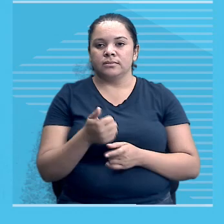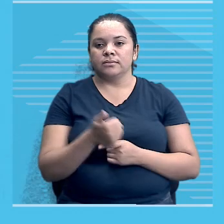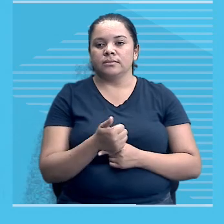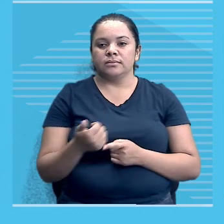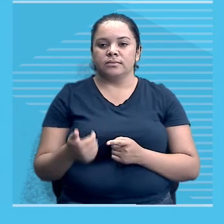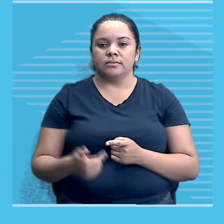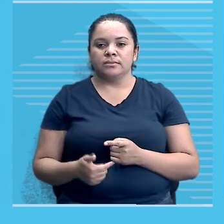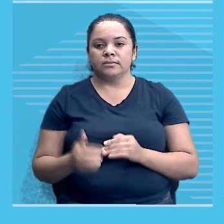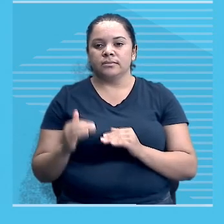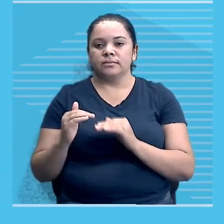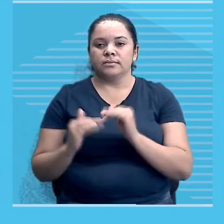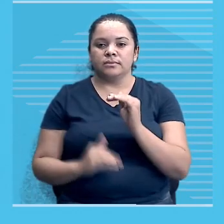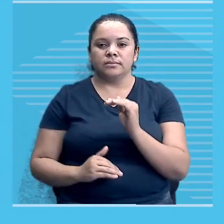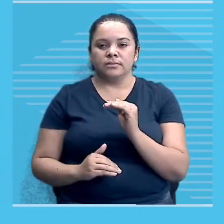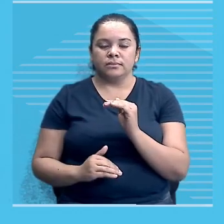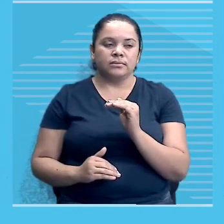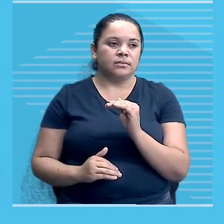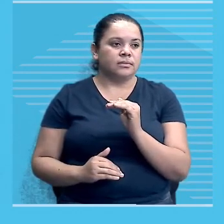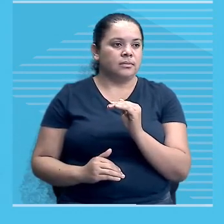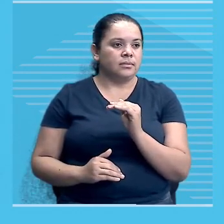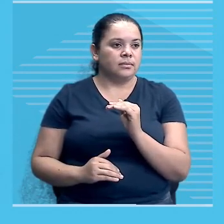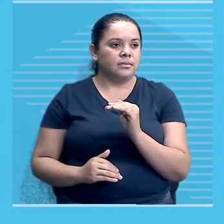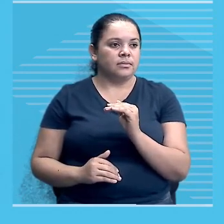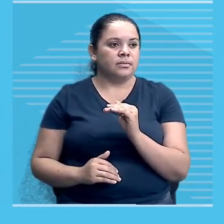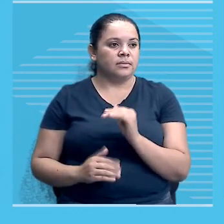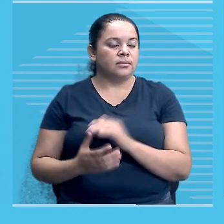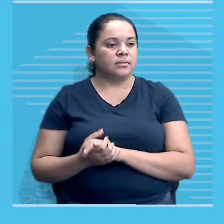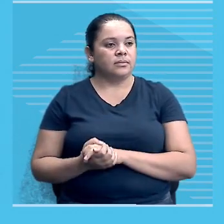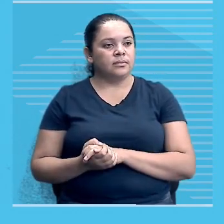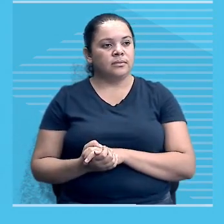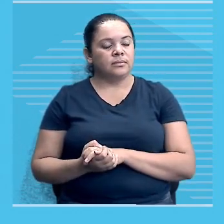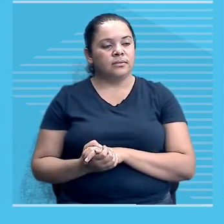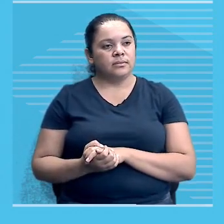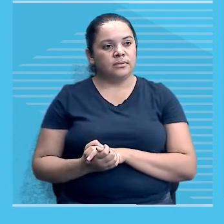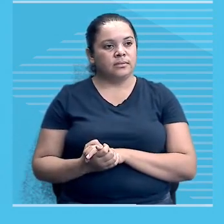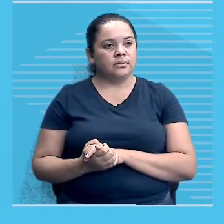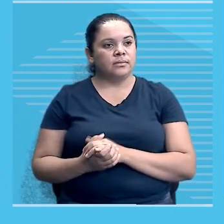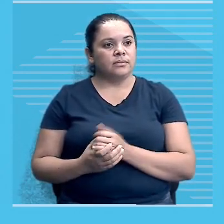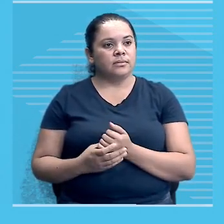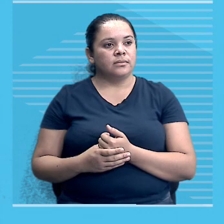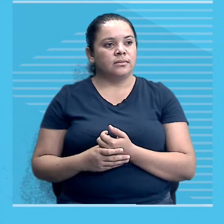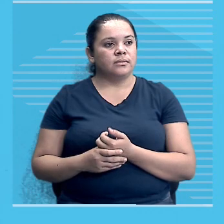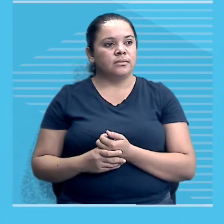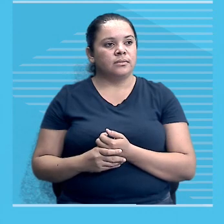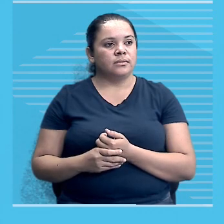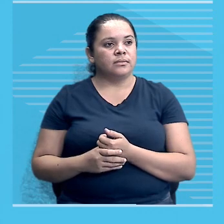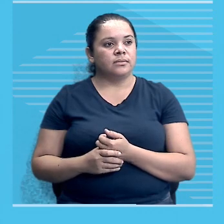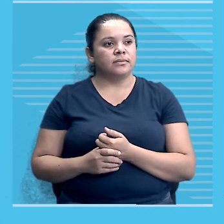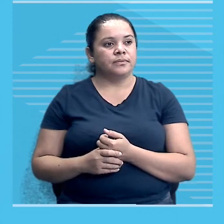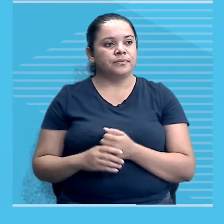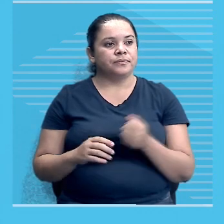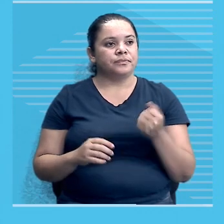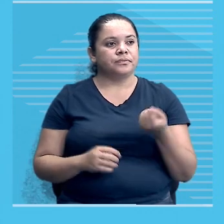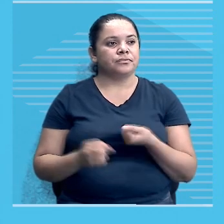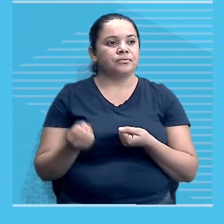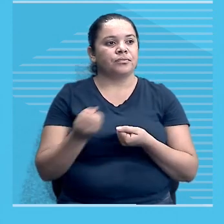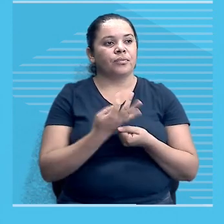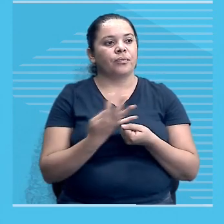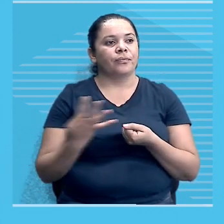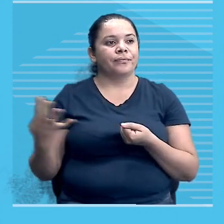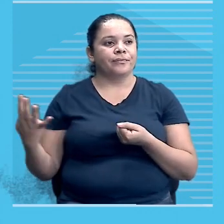Ah tá bom é que a minha base é menor do que um ela tá elevado a um expoente